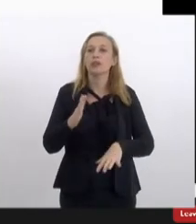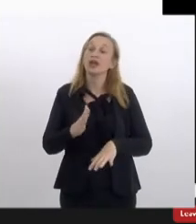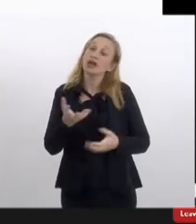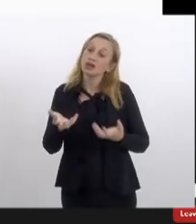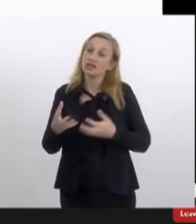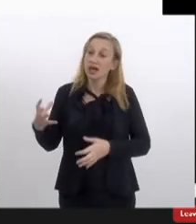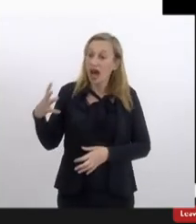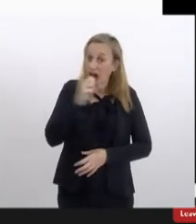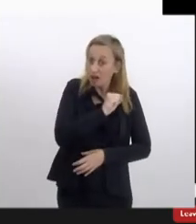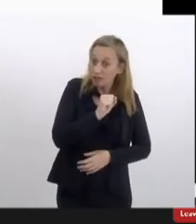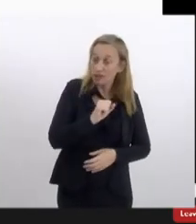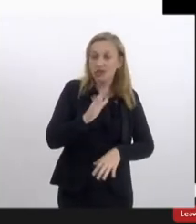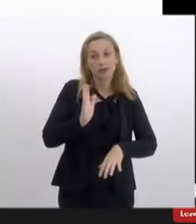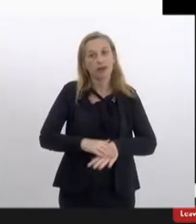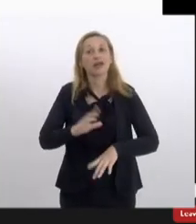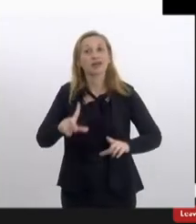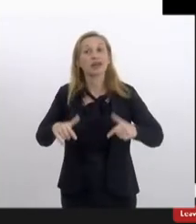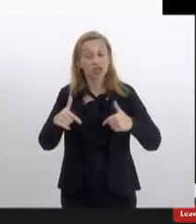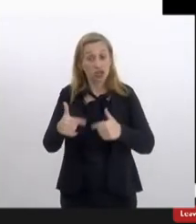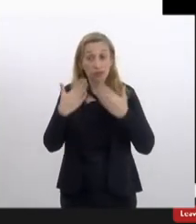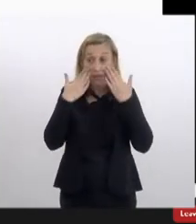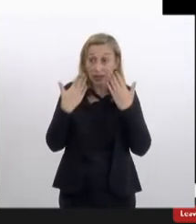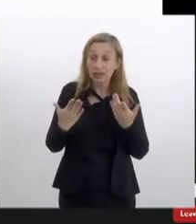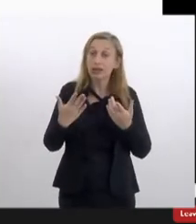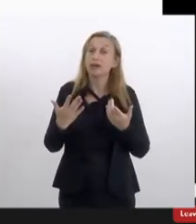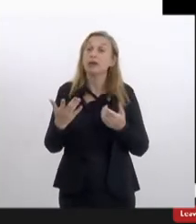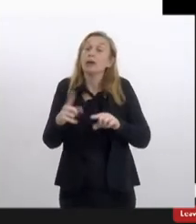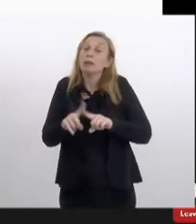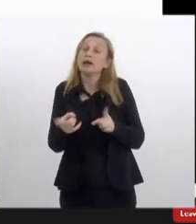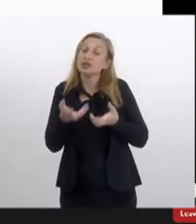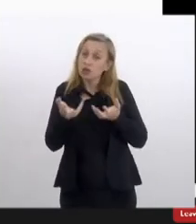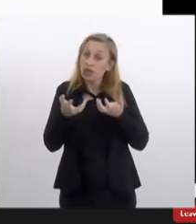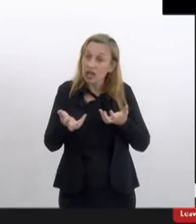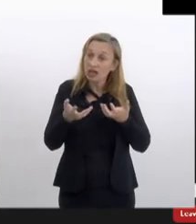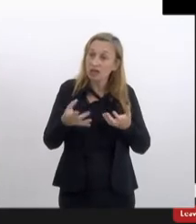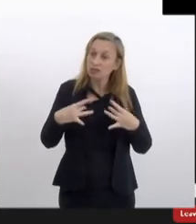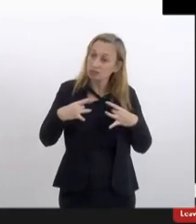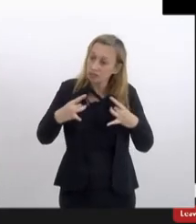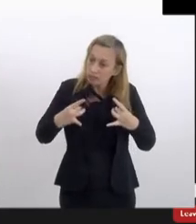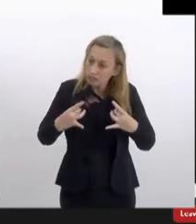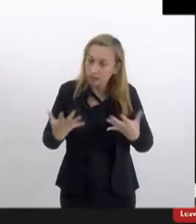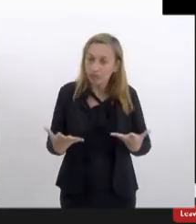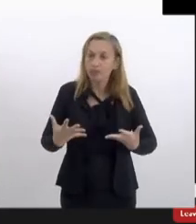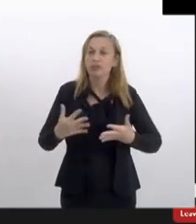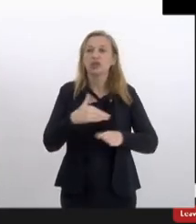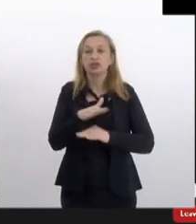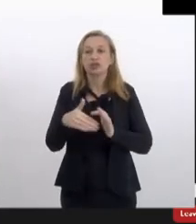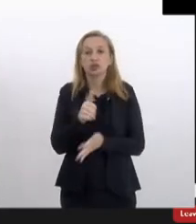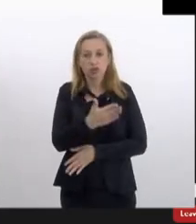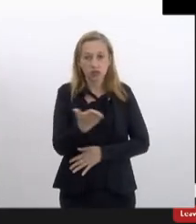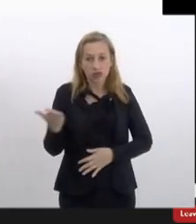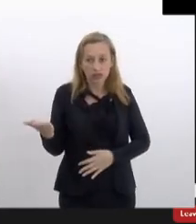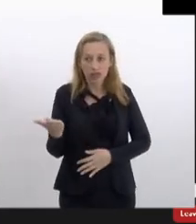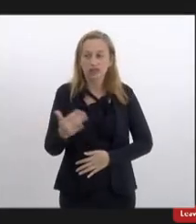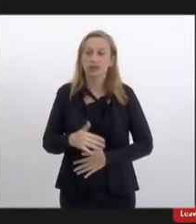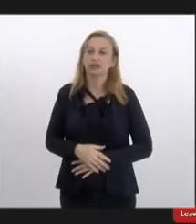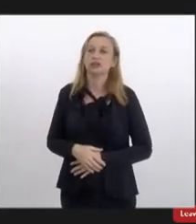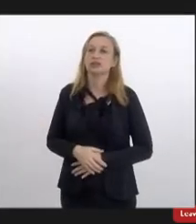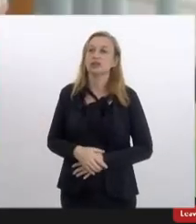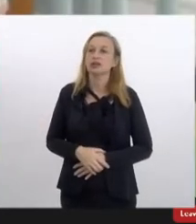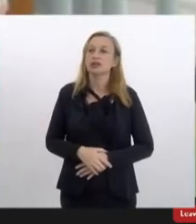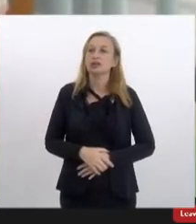rápido possível, tem mais ações a serem apresentadas, mas eu quero me colocar à disposição de todos vocês